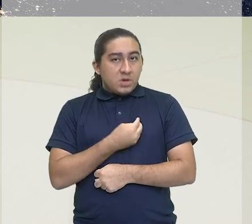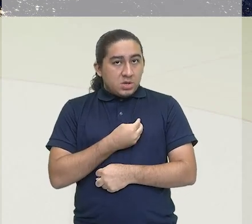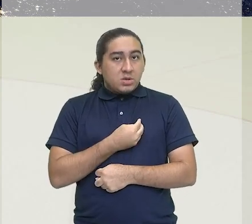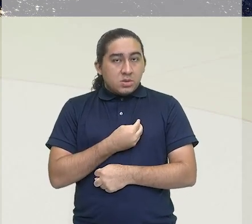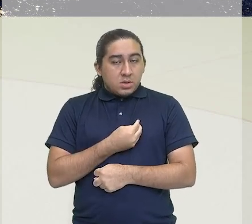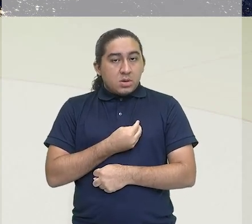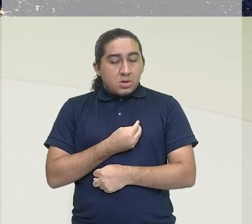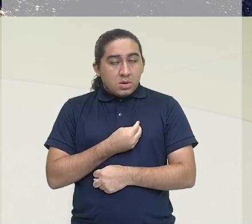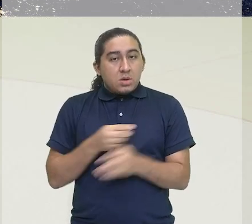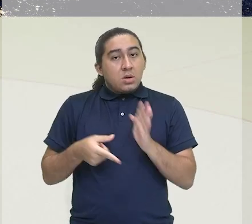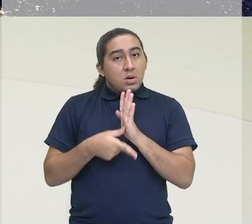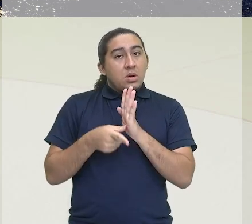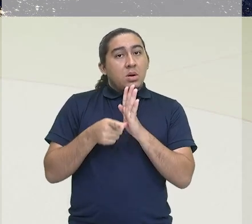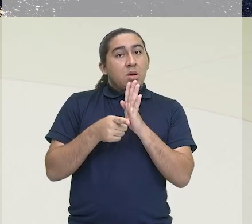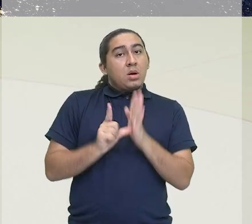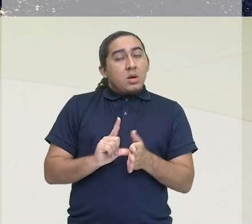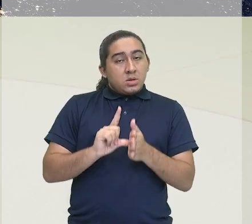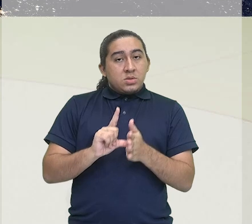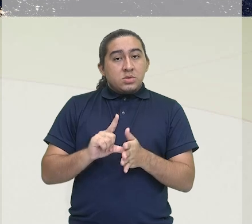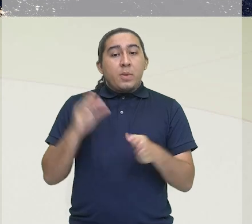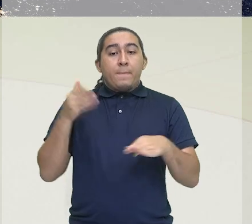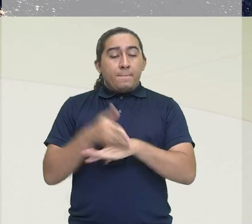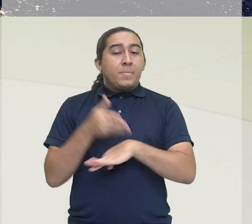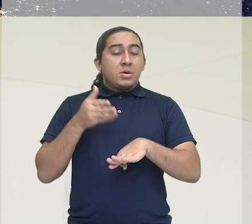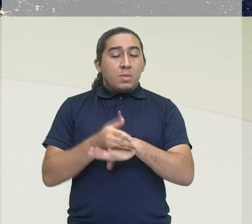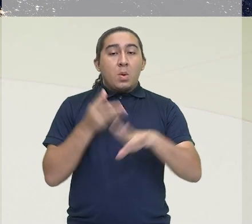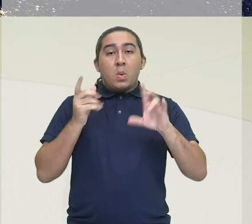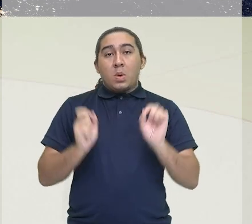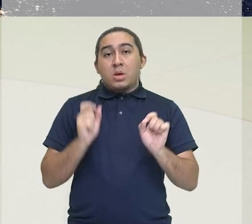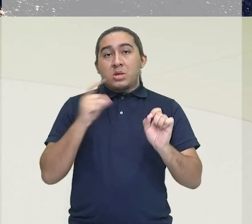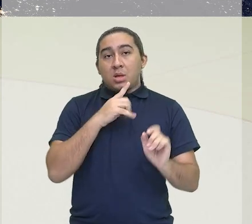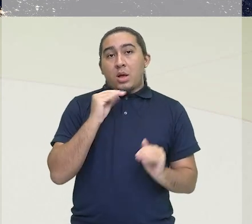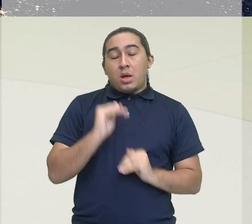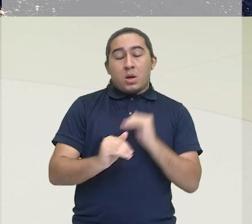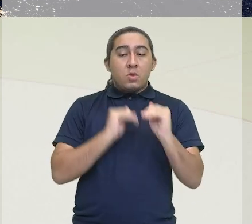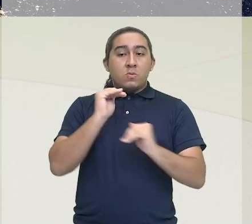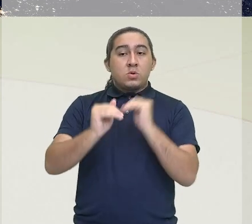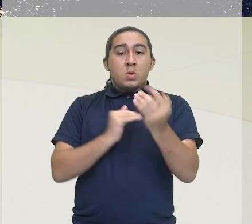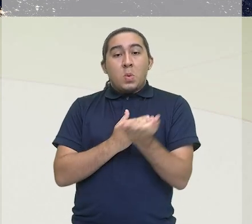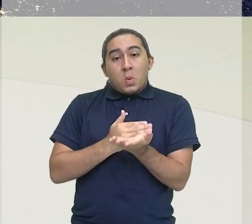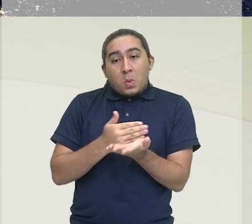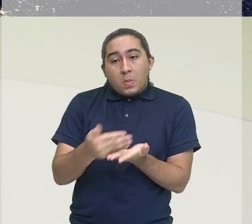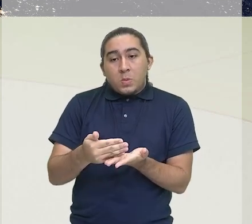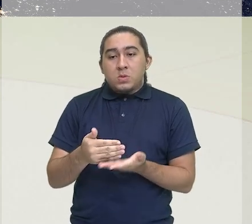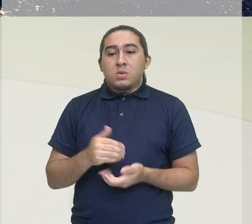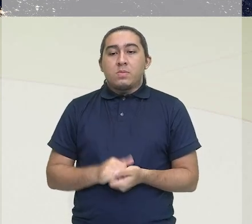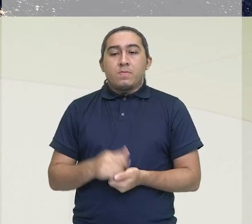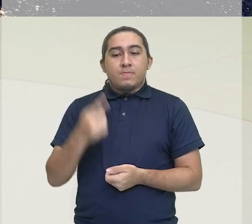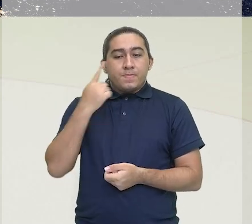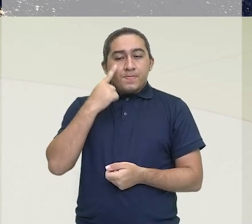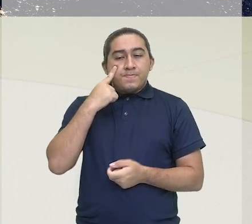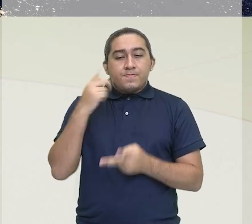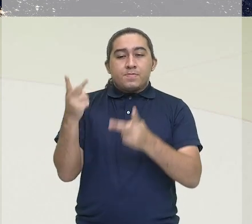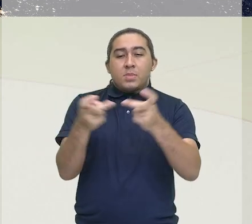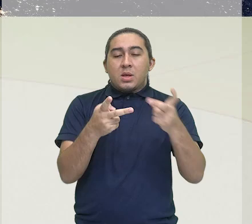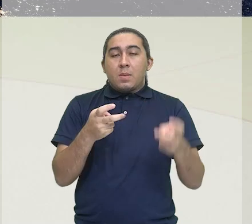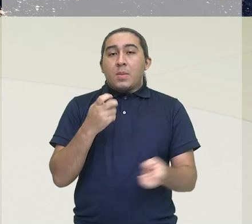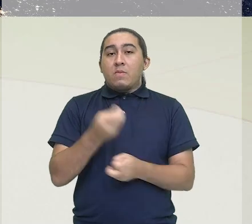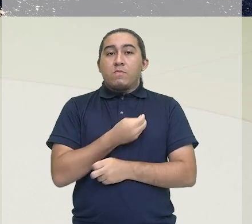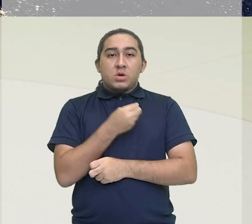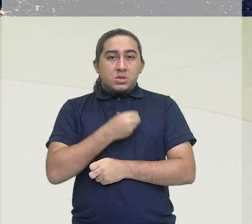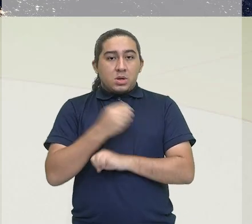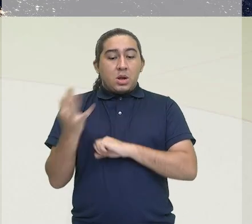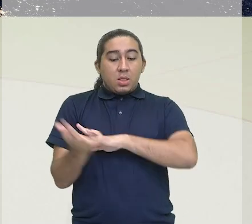nesse planeta Terra, eles participaram por um processo de evolução. Vamos ver que a evolução dos seres vivos